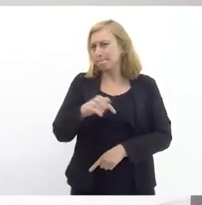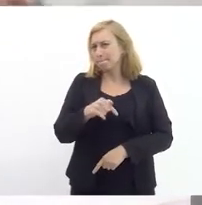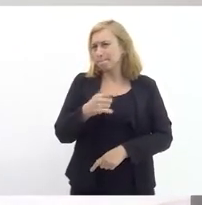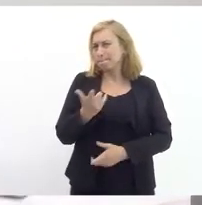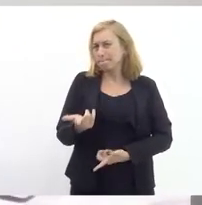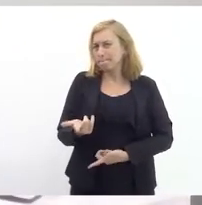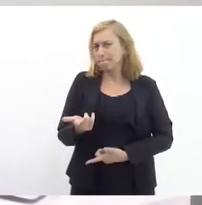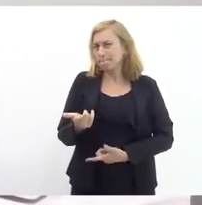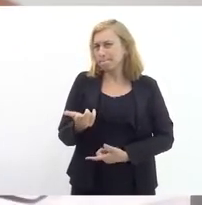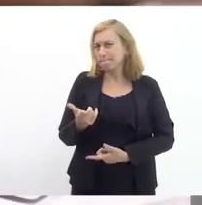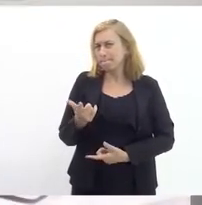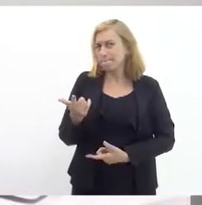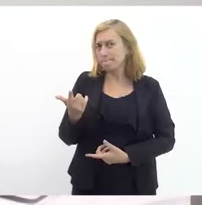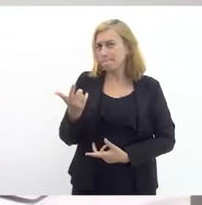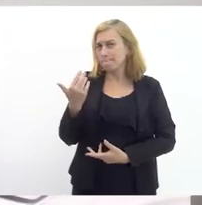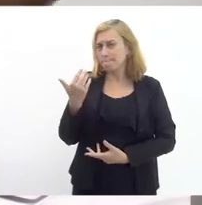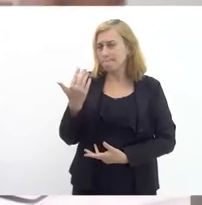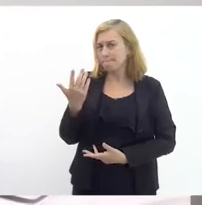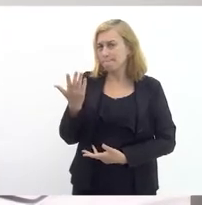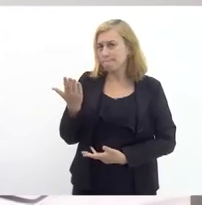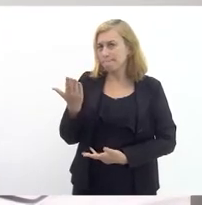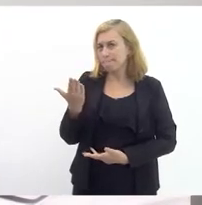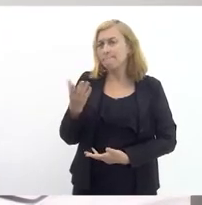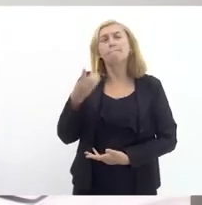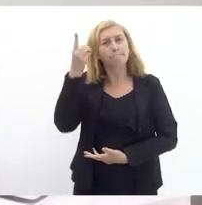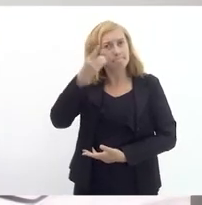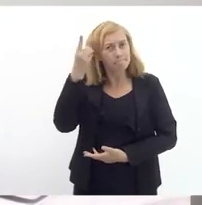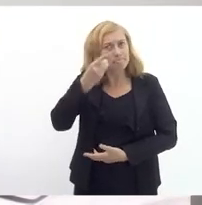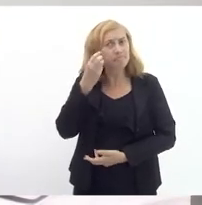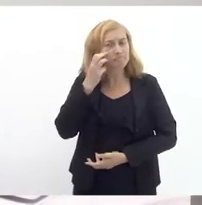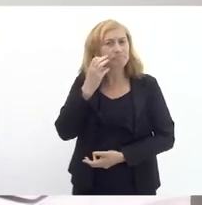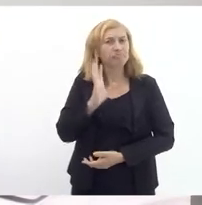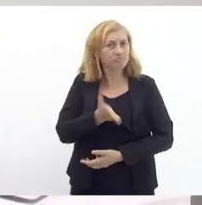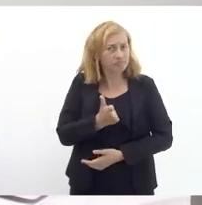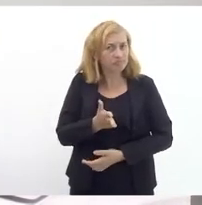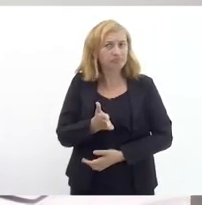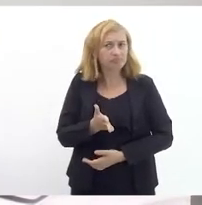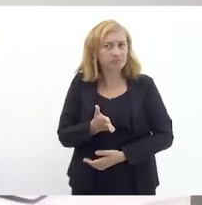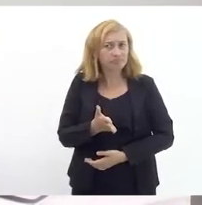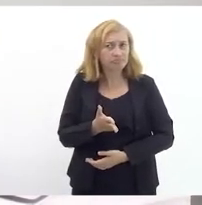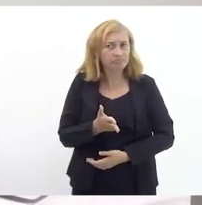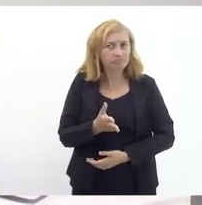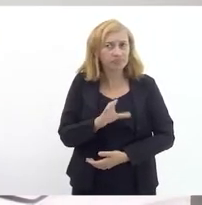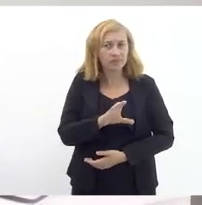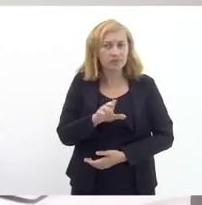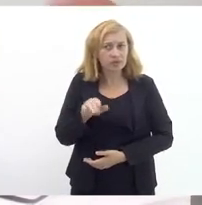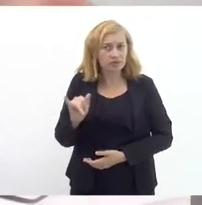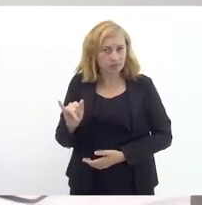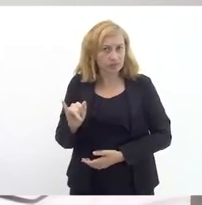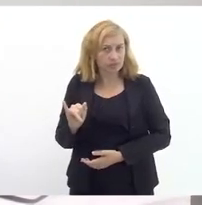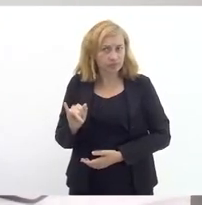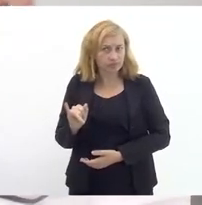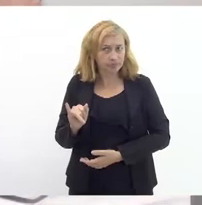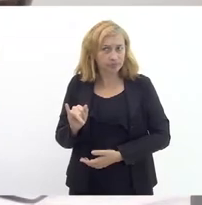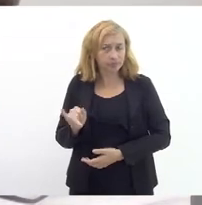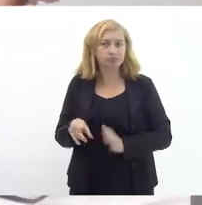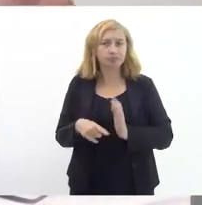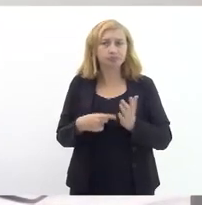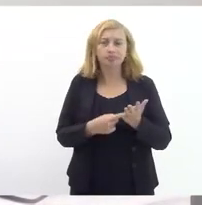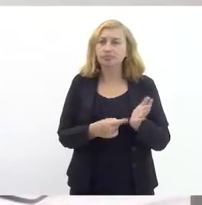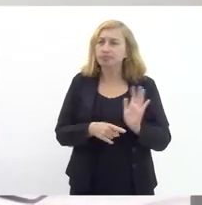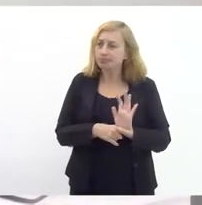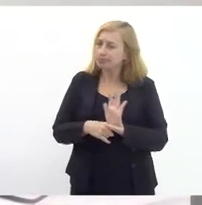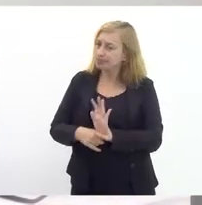impressão que a gente tem, né, e o deputado Valdec já fez uma CPI e está contribuindo,